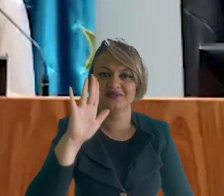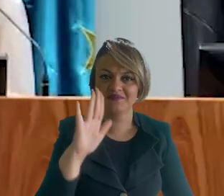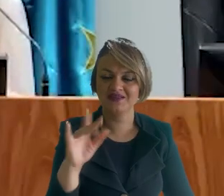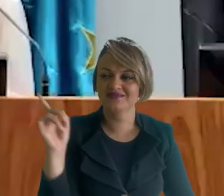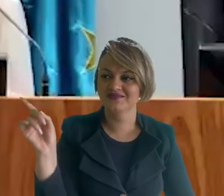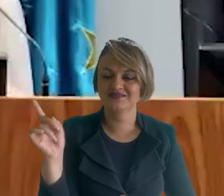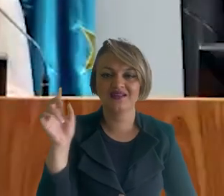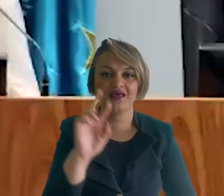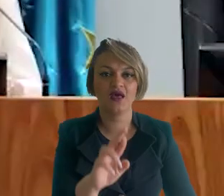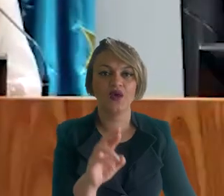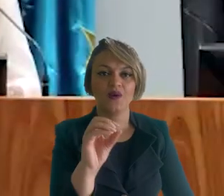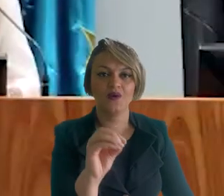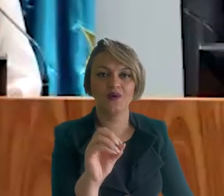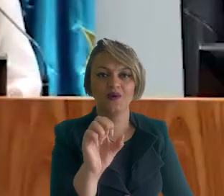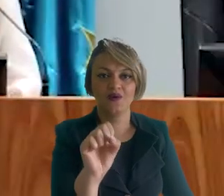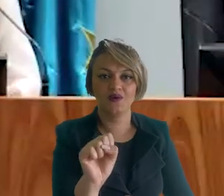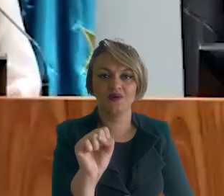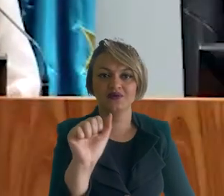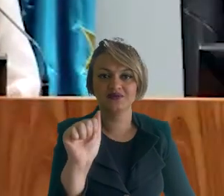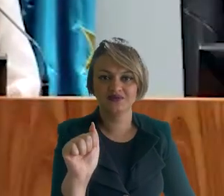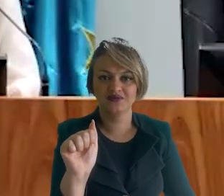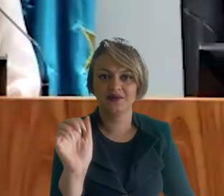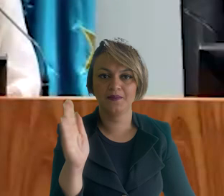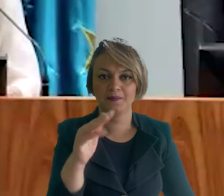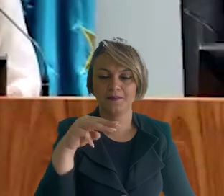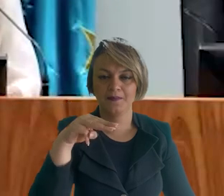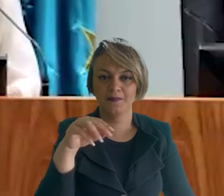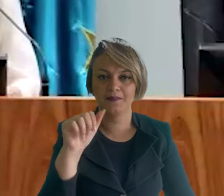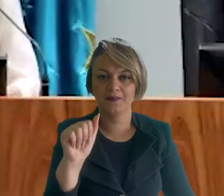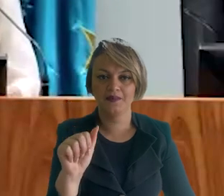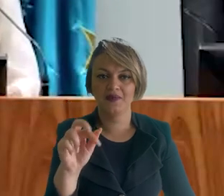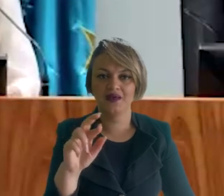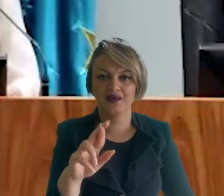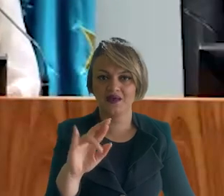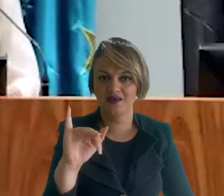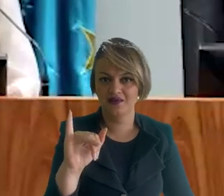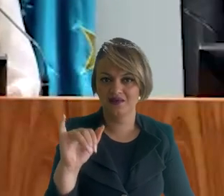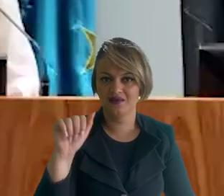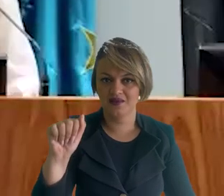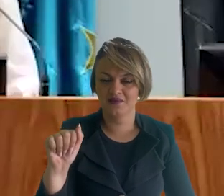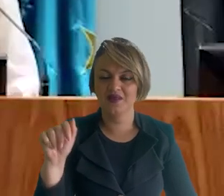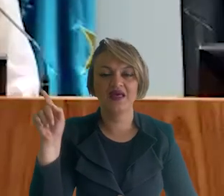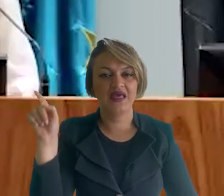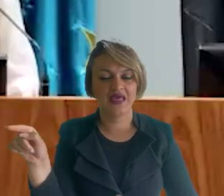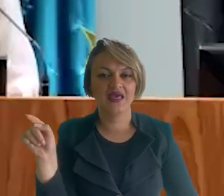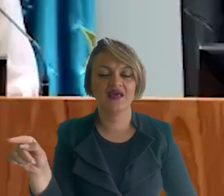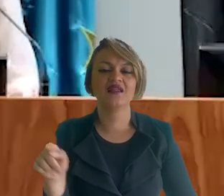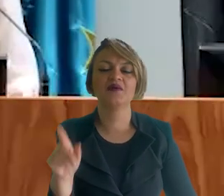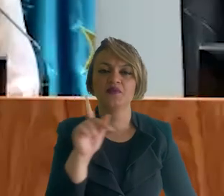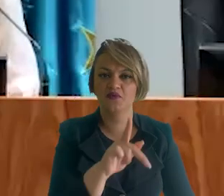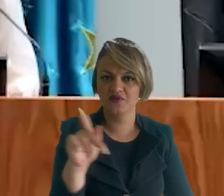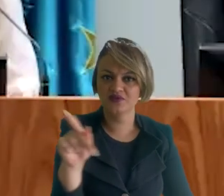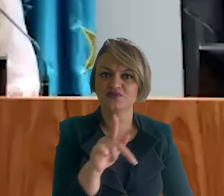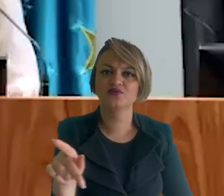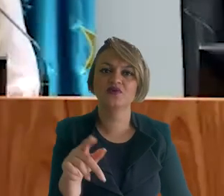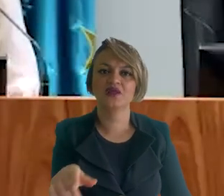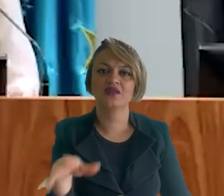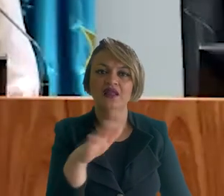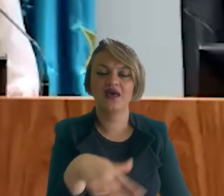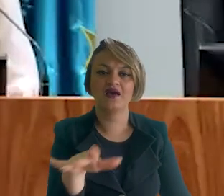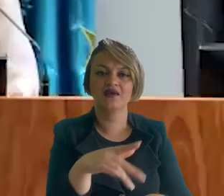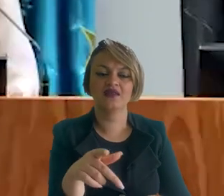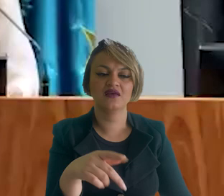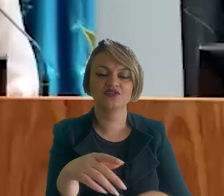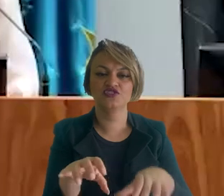Dra Rosa Maria de Andrade Nery que a professora associada e professora livre docente Nos programas de graduação